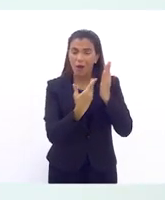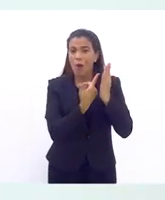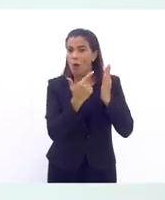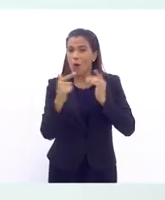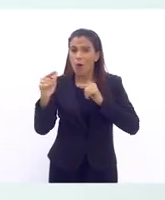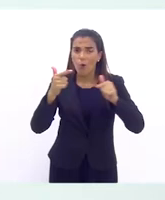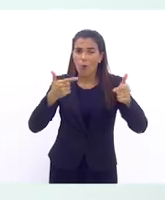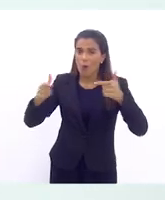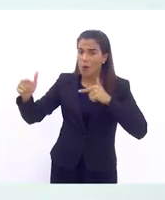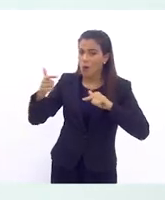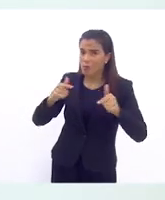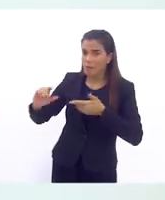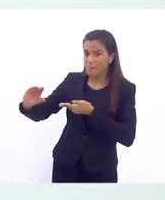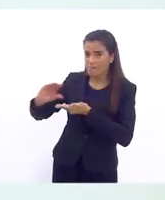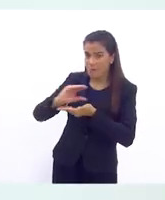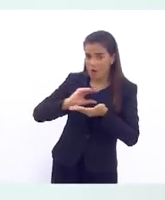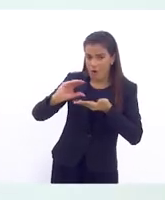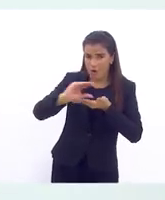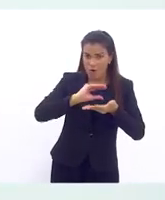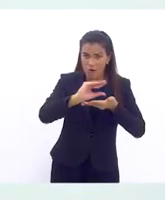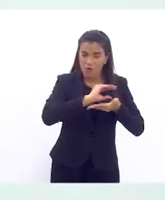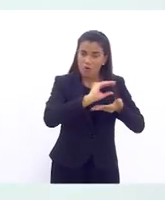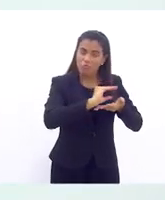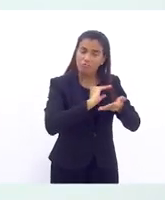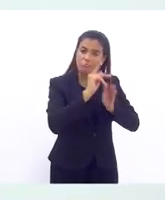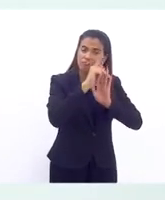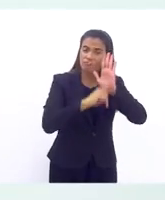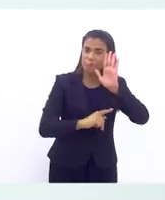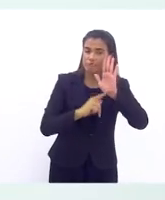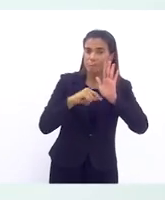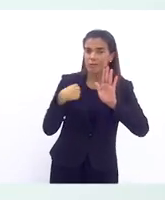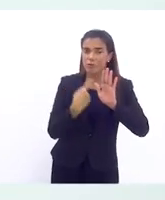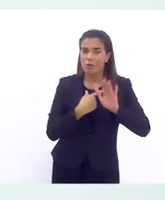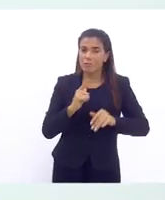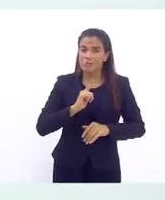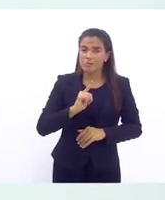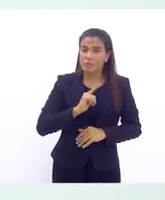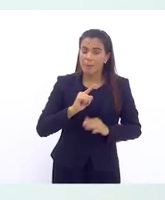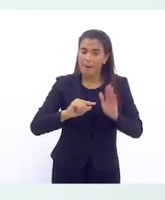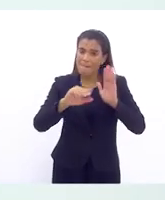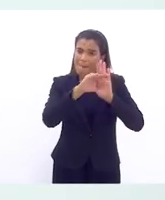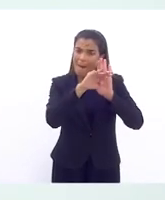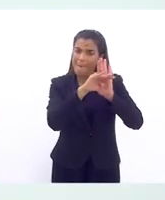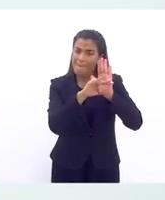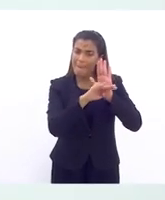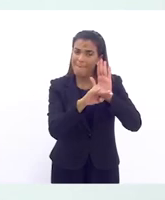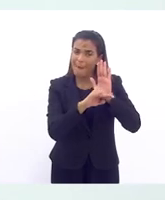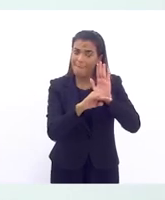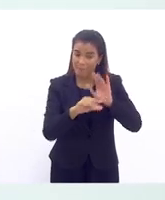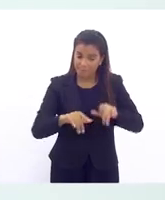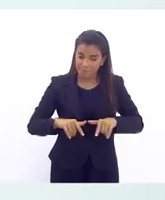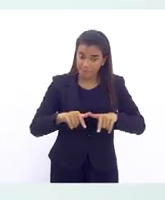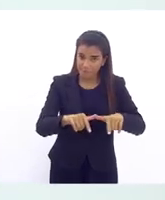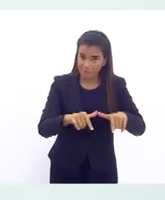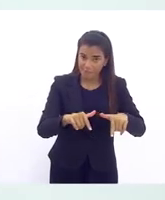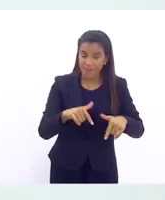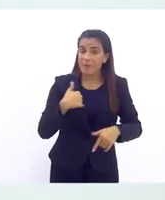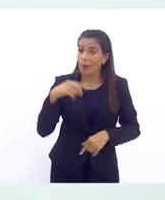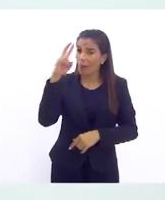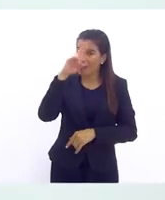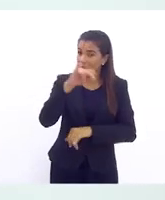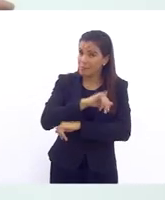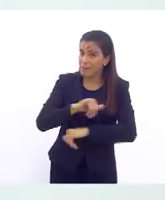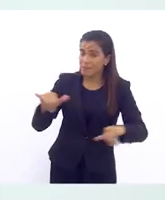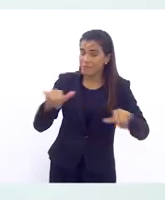de investimento para os projetos que nós estamos listando ali para serem executados então lembrar que